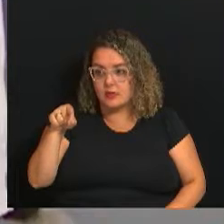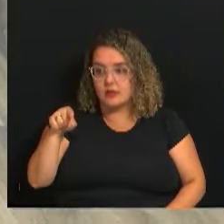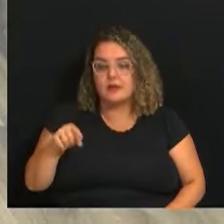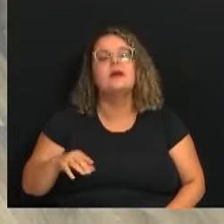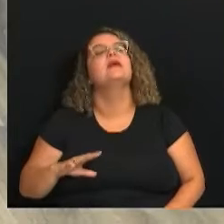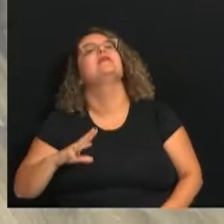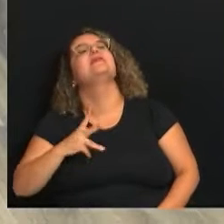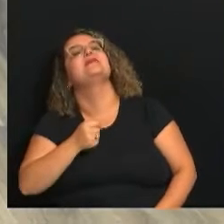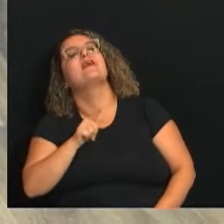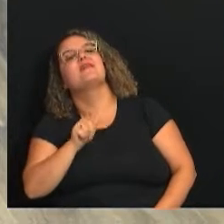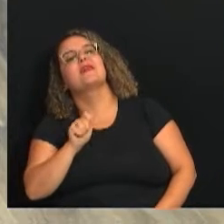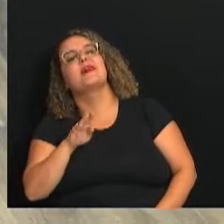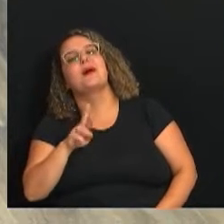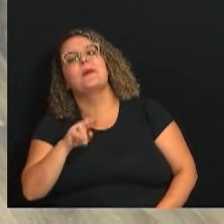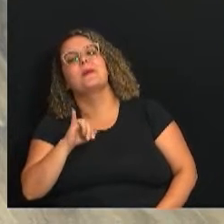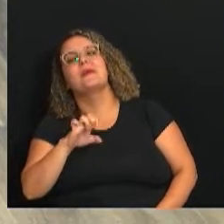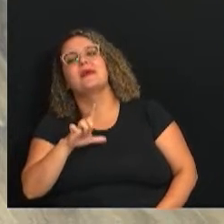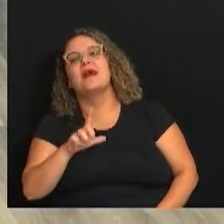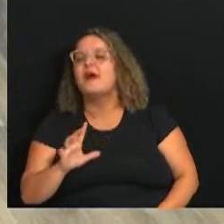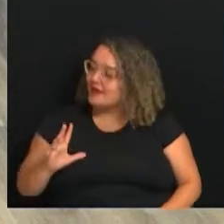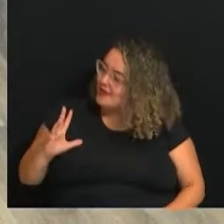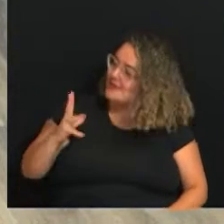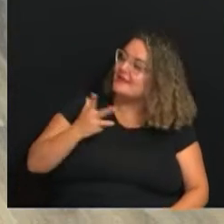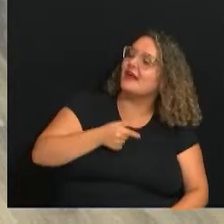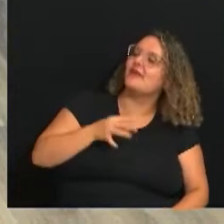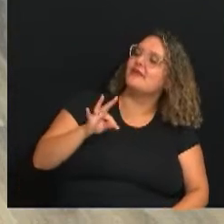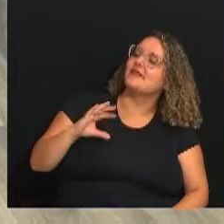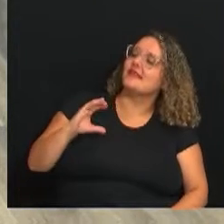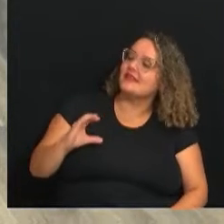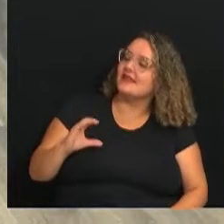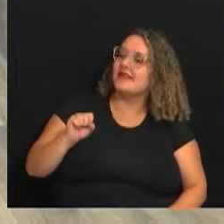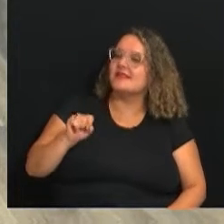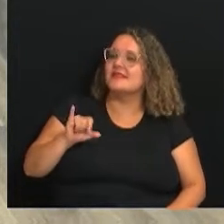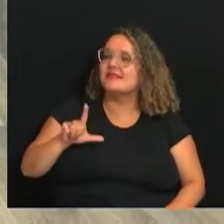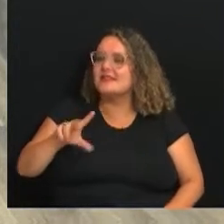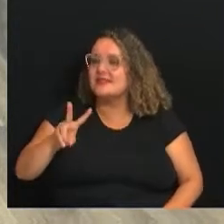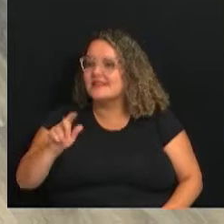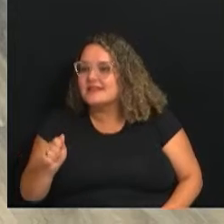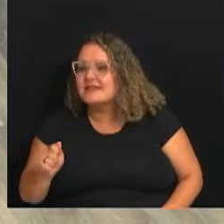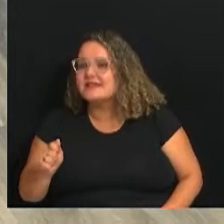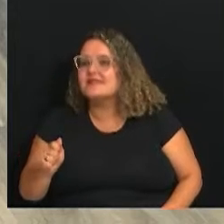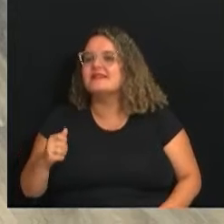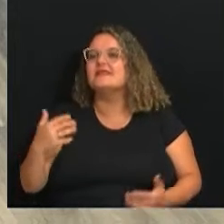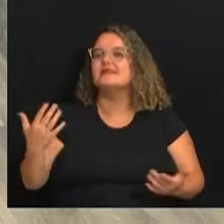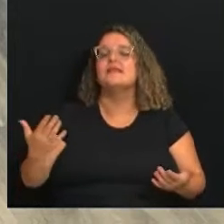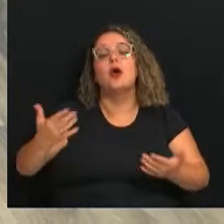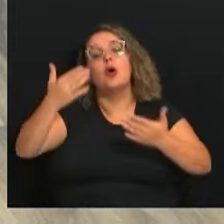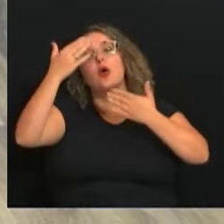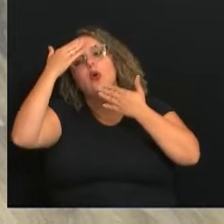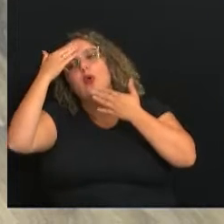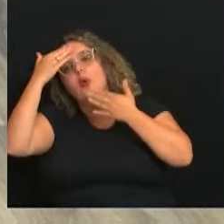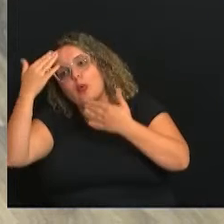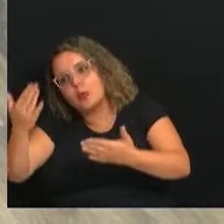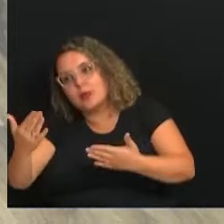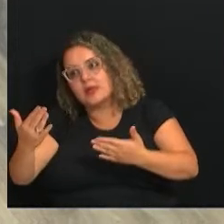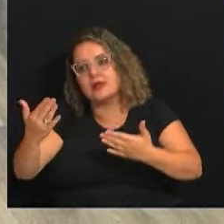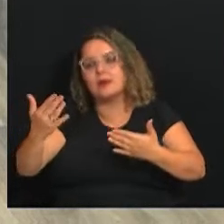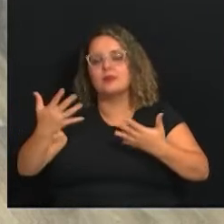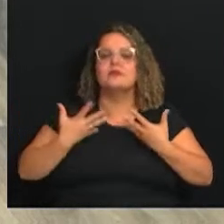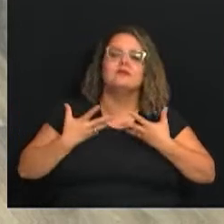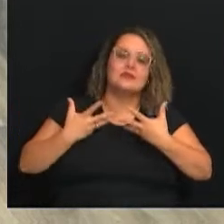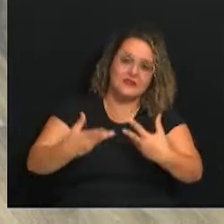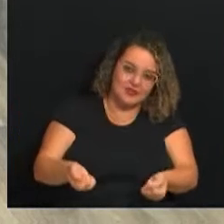da nossa identidade indígena, afro-indígena, né? Que eu acho que é a raiz motora assim, da identidade do